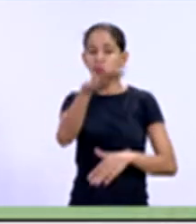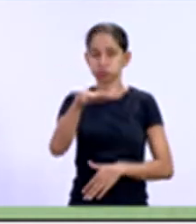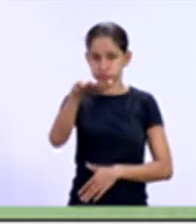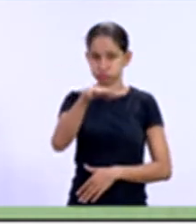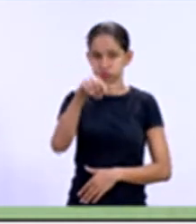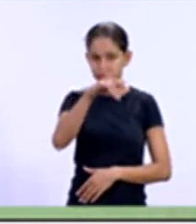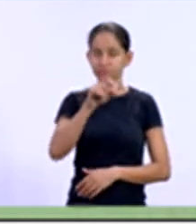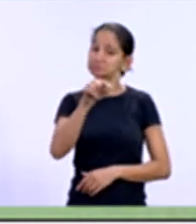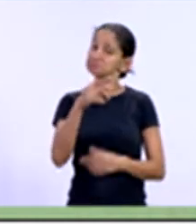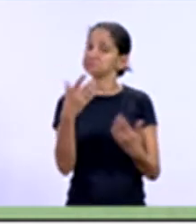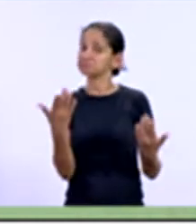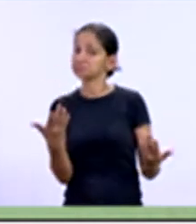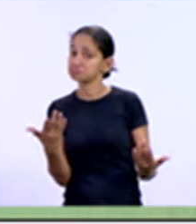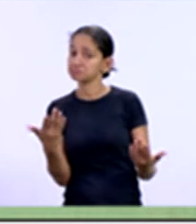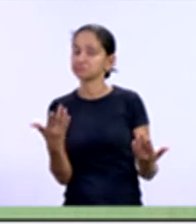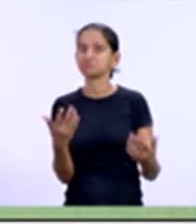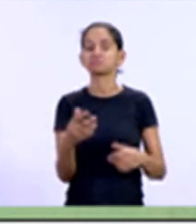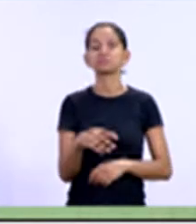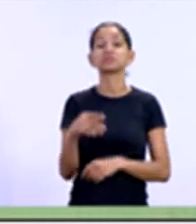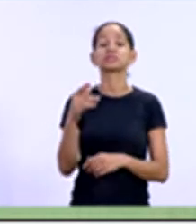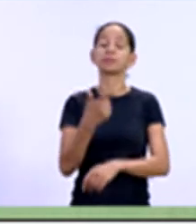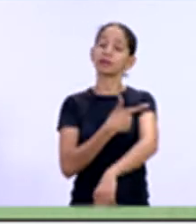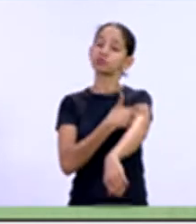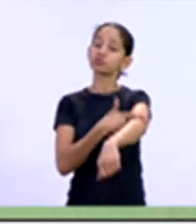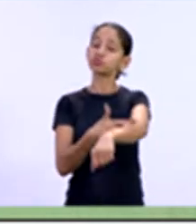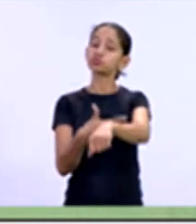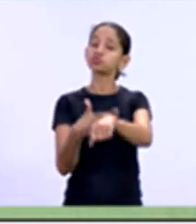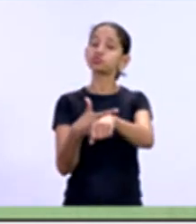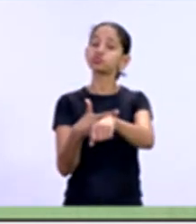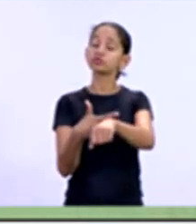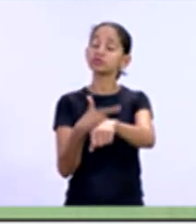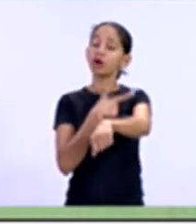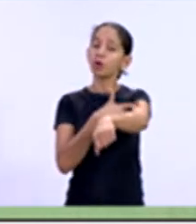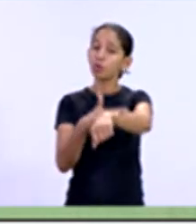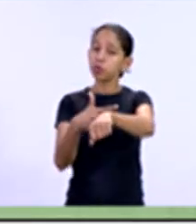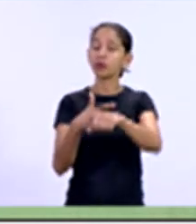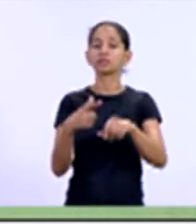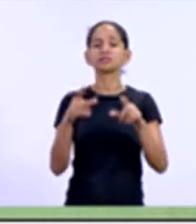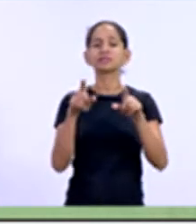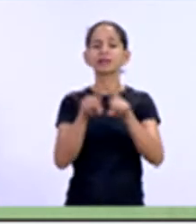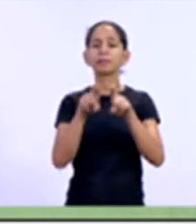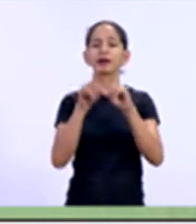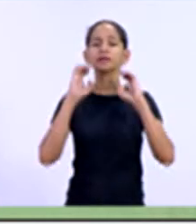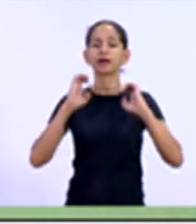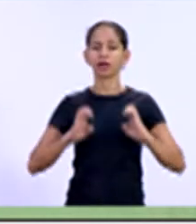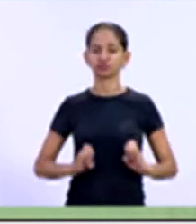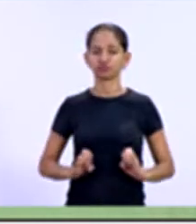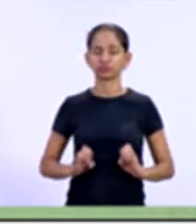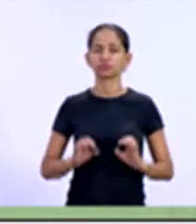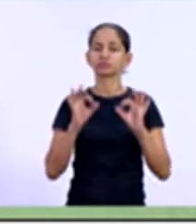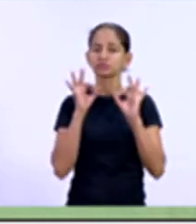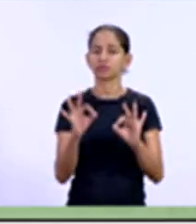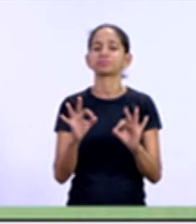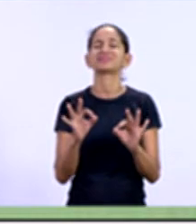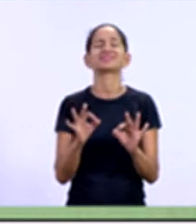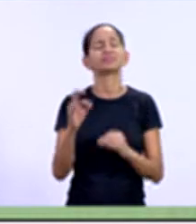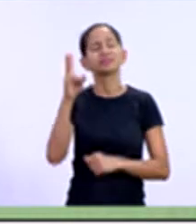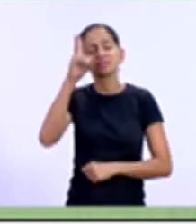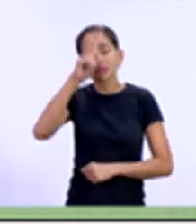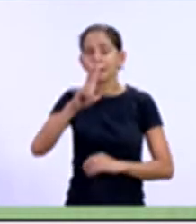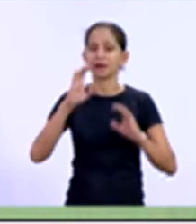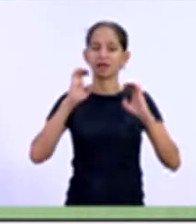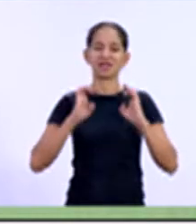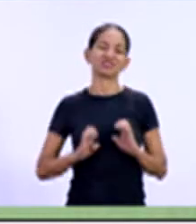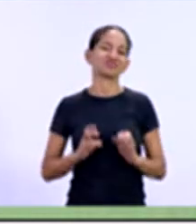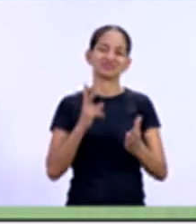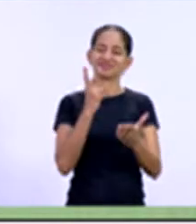ser cordial e ser ético. É importante, professor, eu utilizar